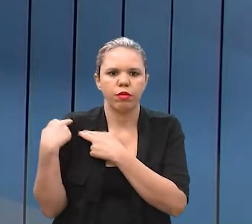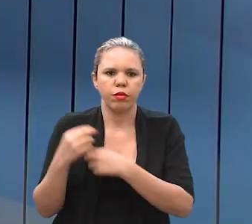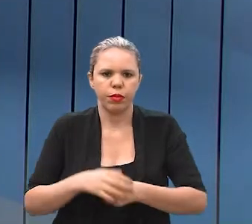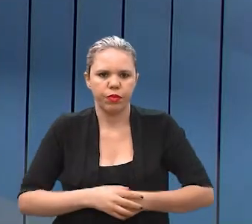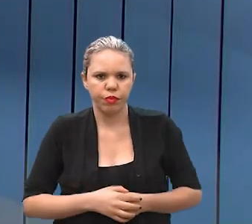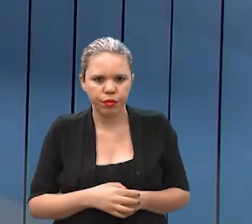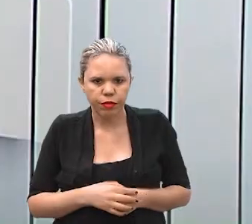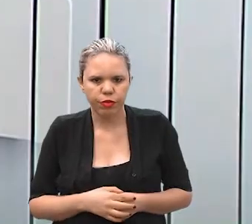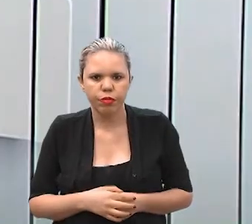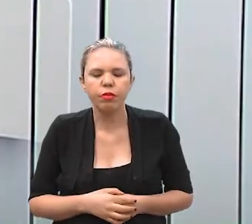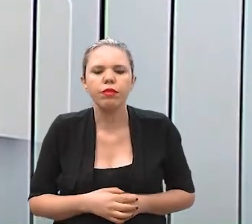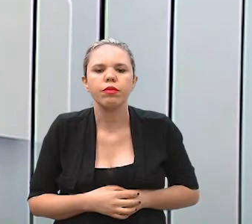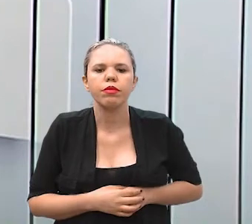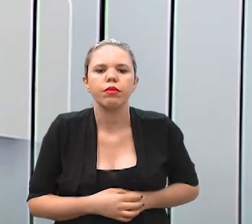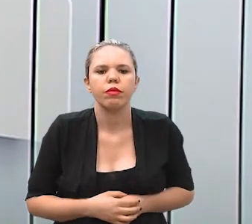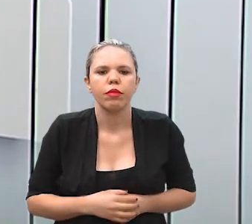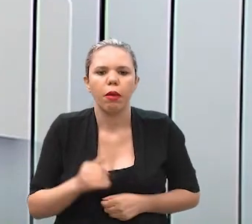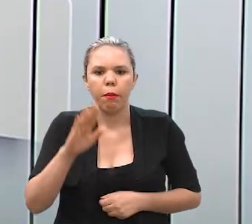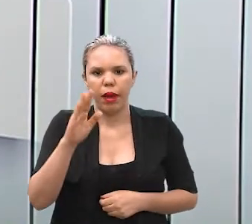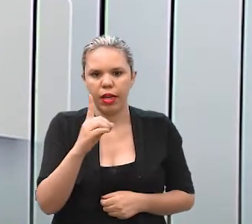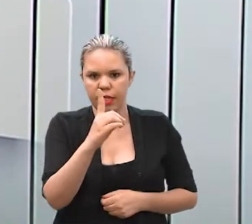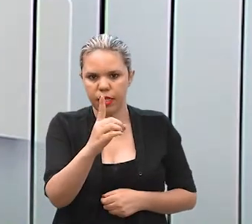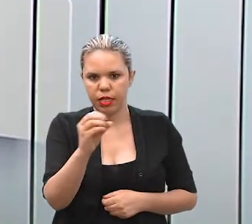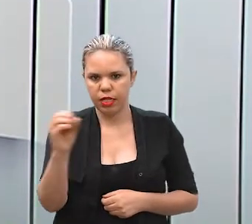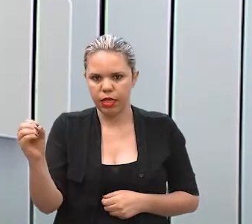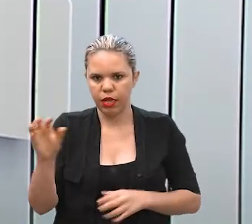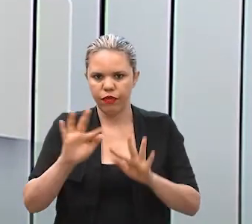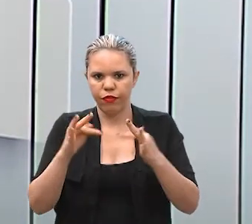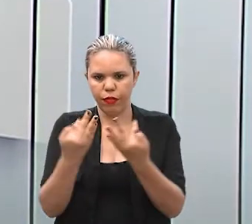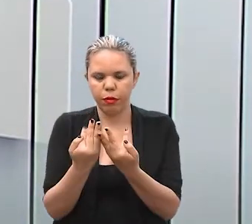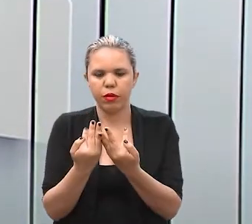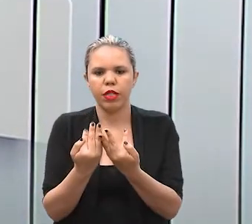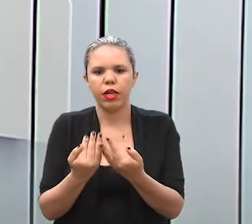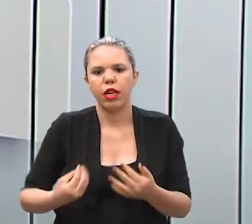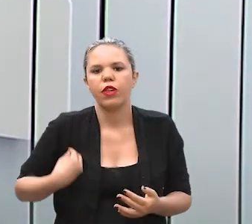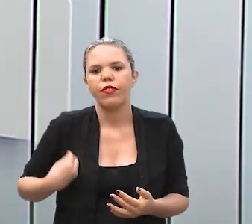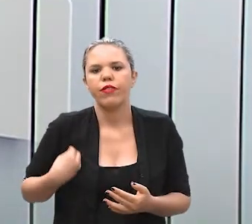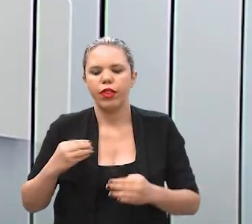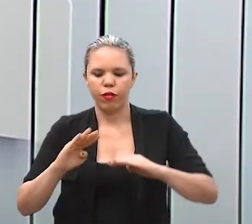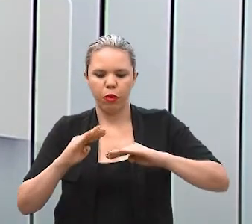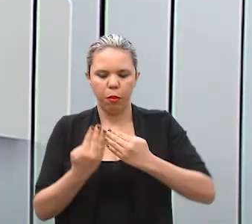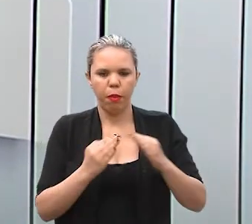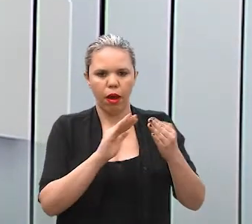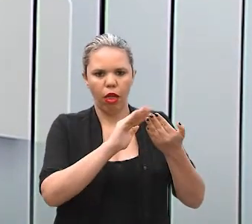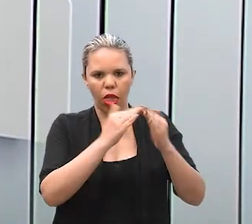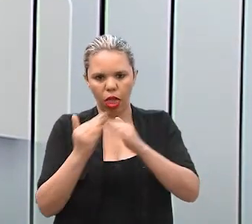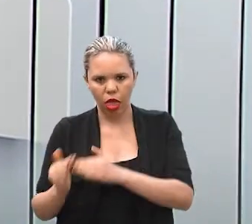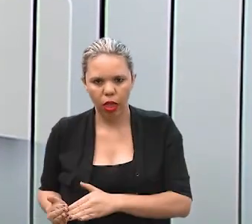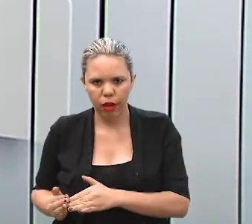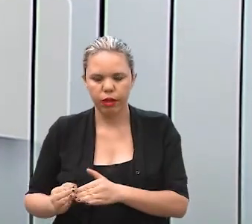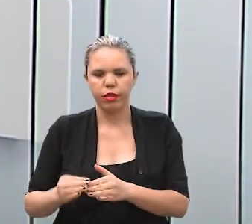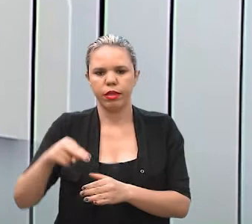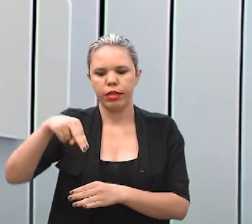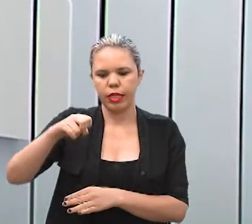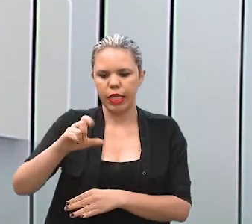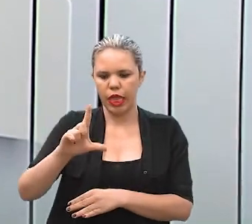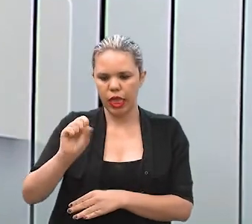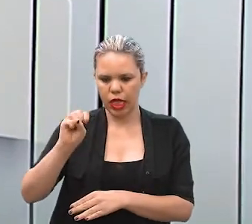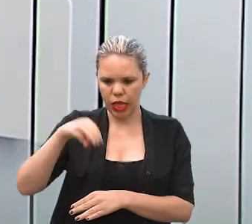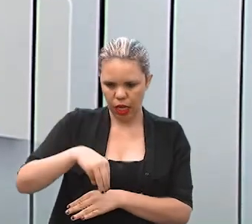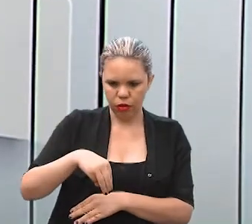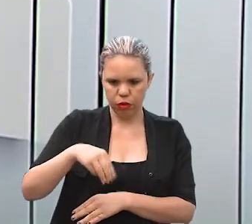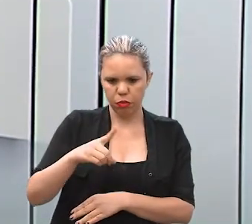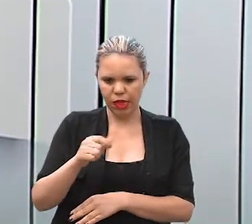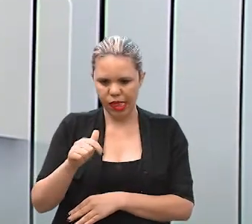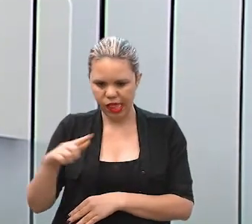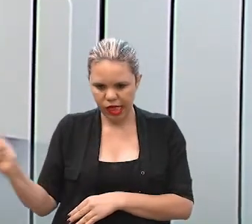Ô, vereador, mais de 100 famílias vivem na ocupação Nelson Mandela, localizada no Jardim Nossa Senhora Aparecida,